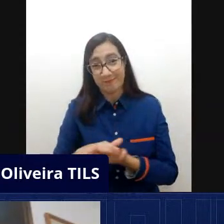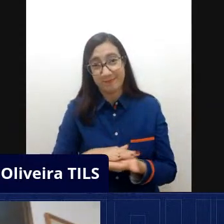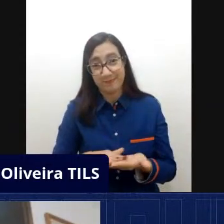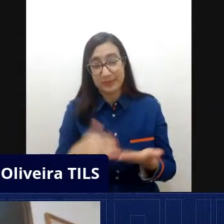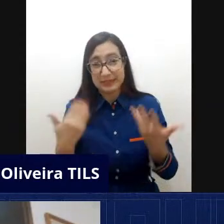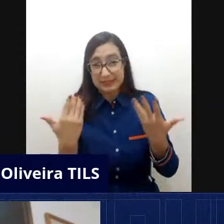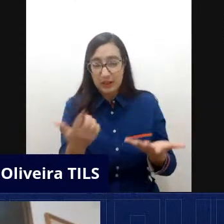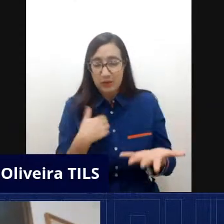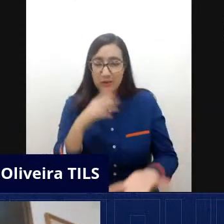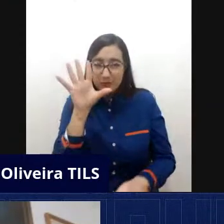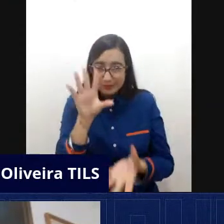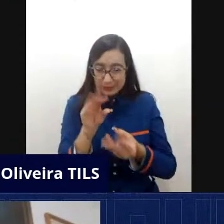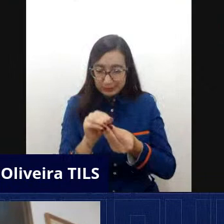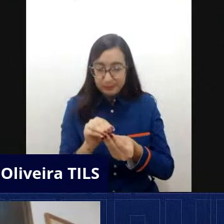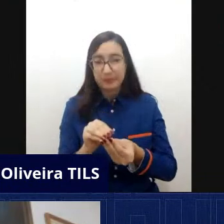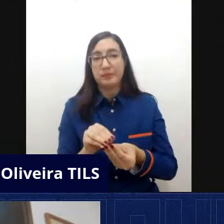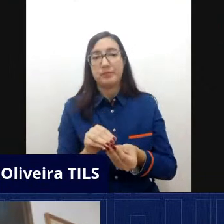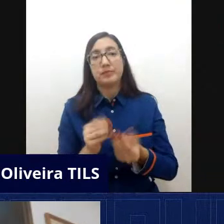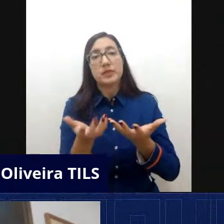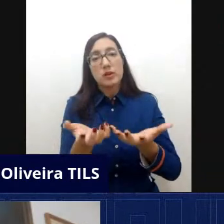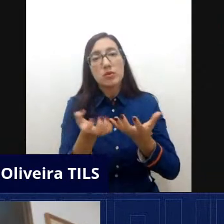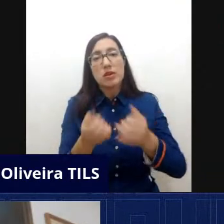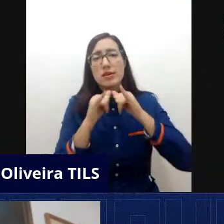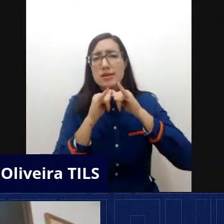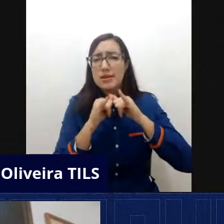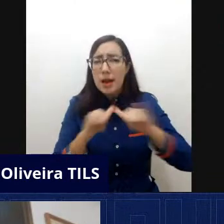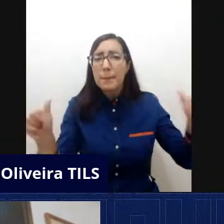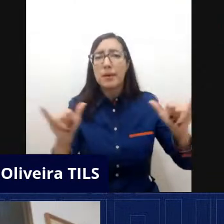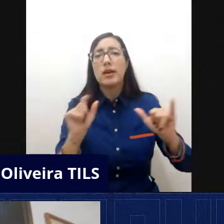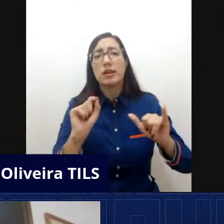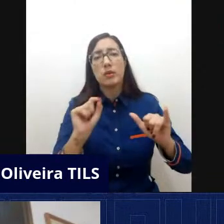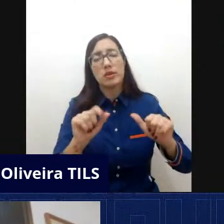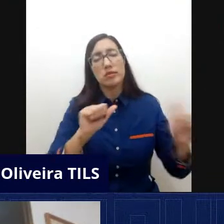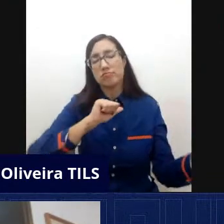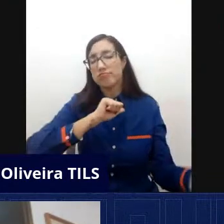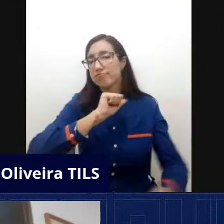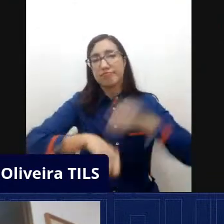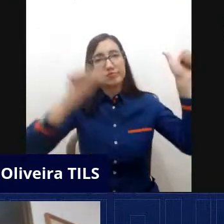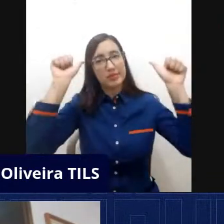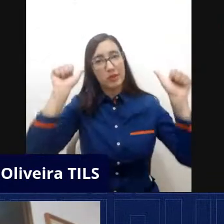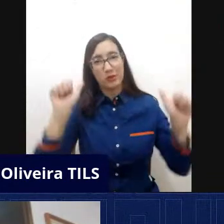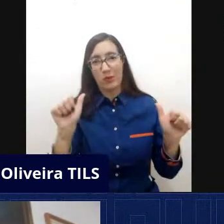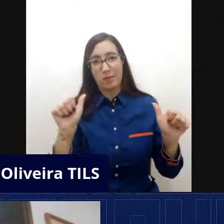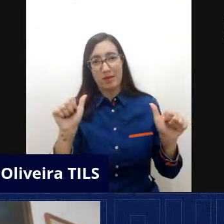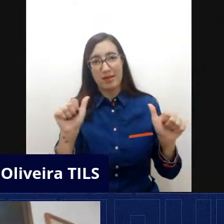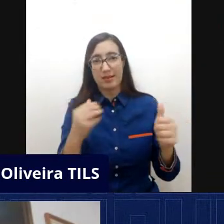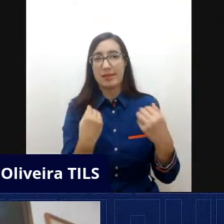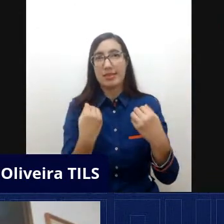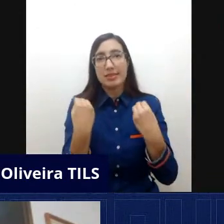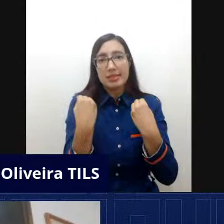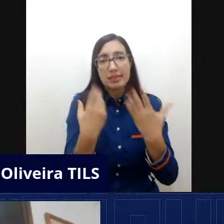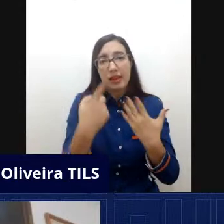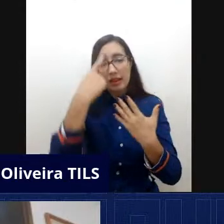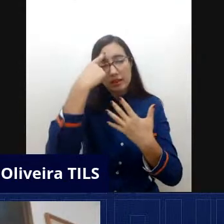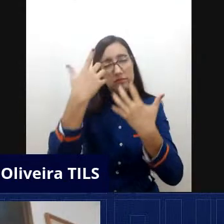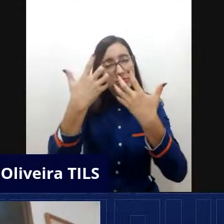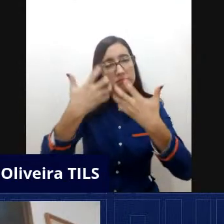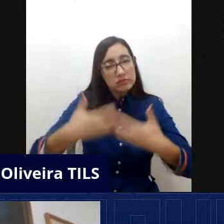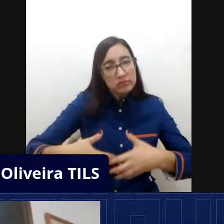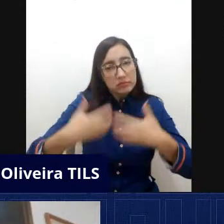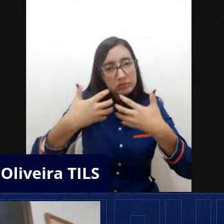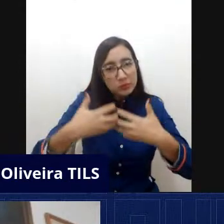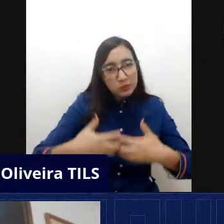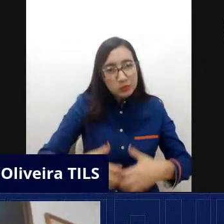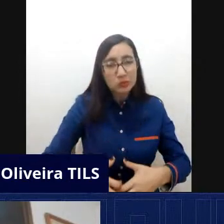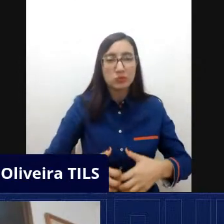ela chegue de forma educativa e transformadora, né? Que ela provoque reflexões para que a